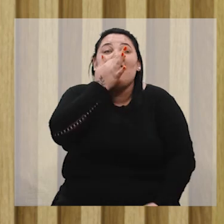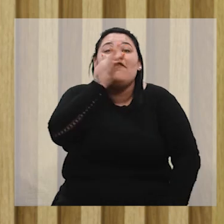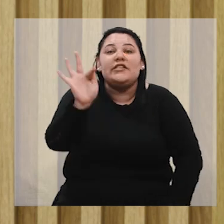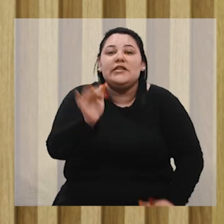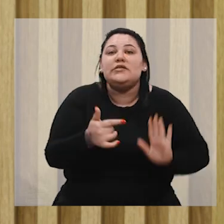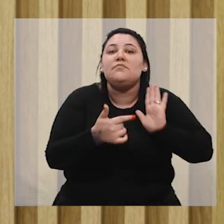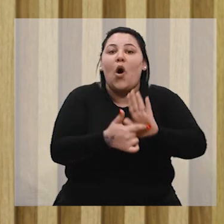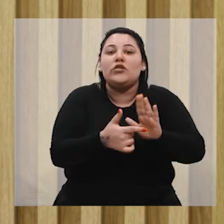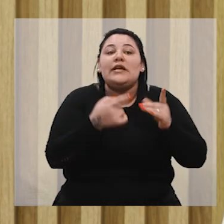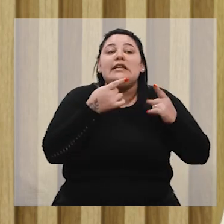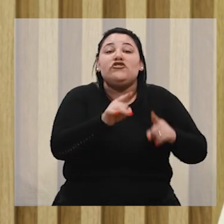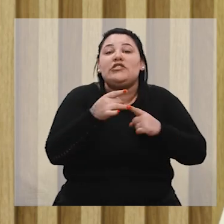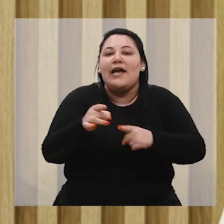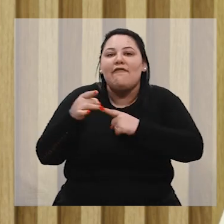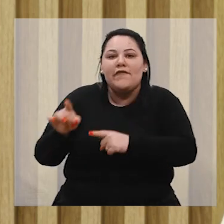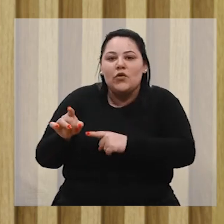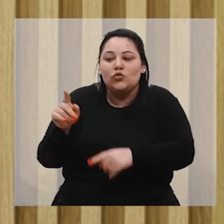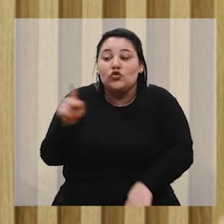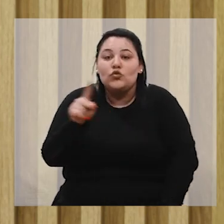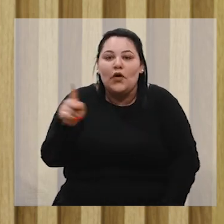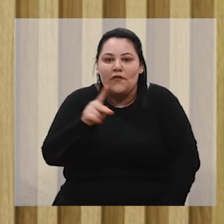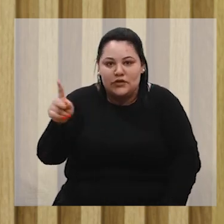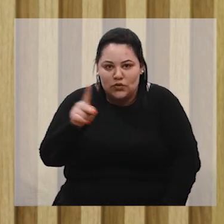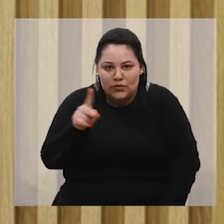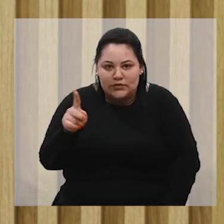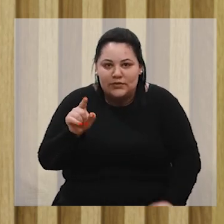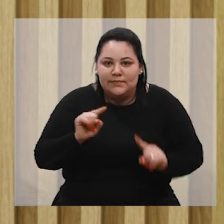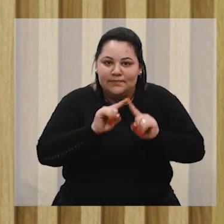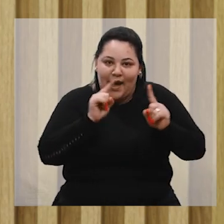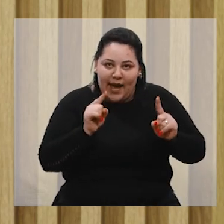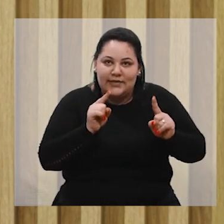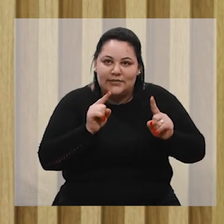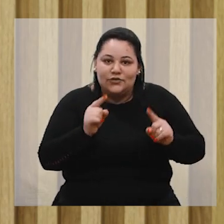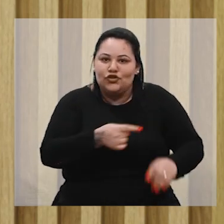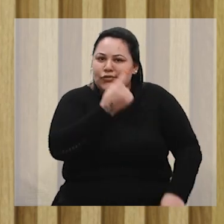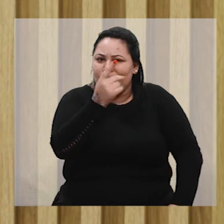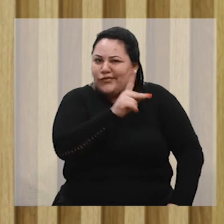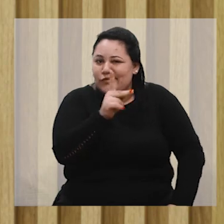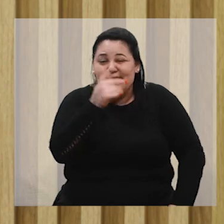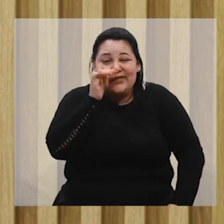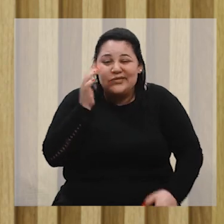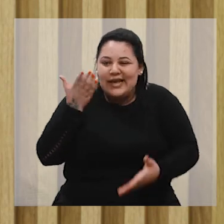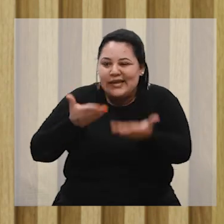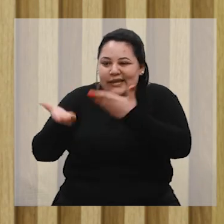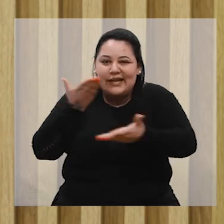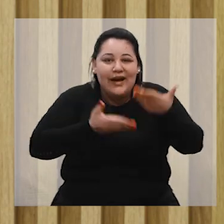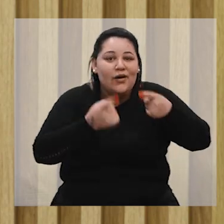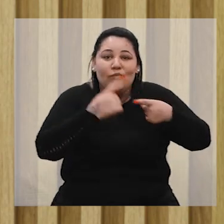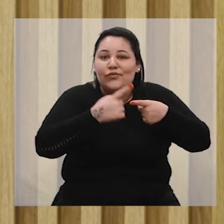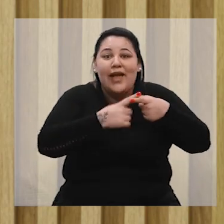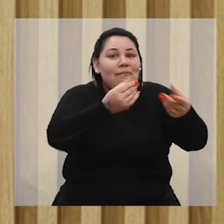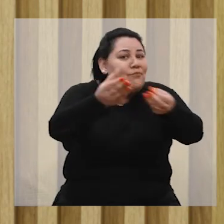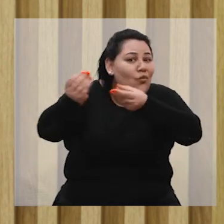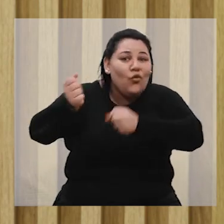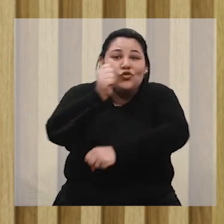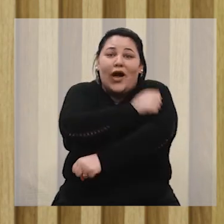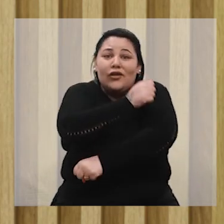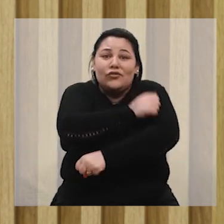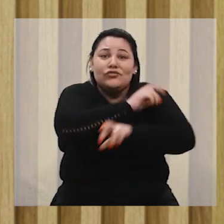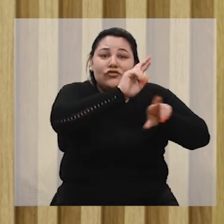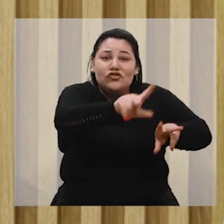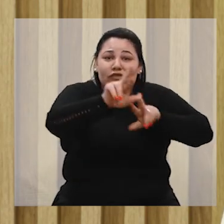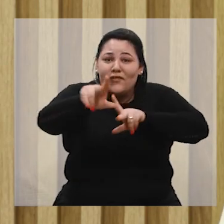chamado Entre os Muros da Escola. Esse filme é francês e ele mostra os desafios dos professores, mais pontualmente